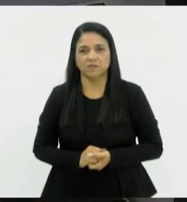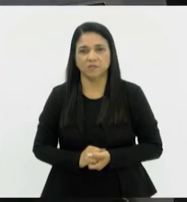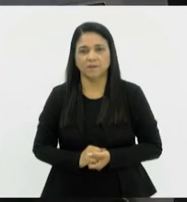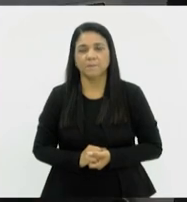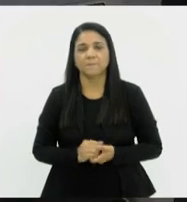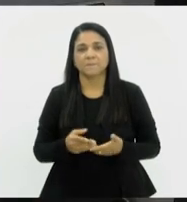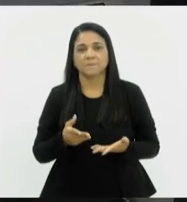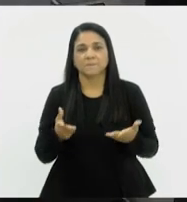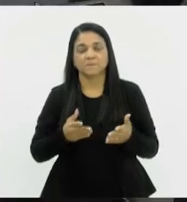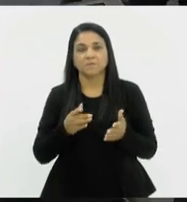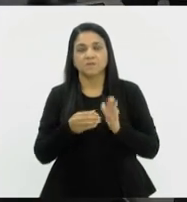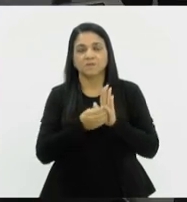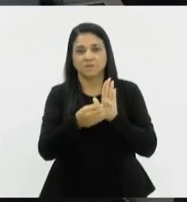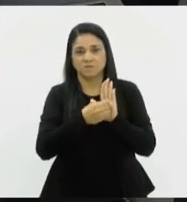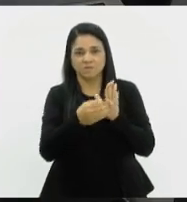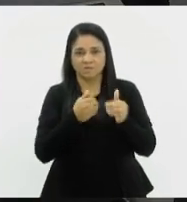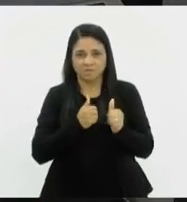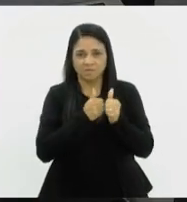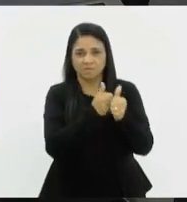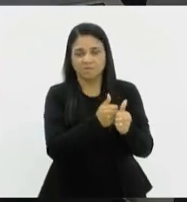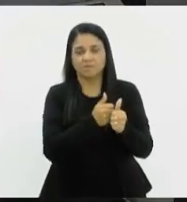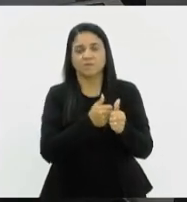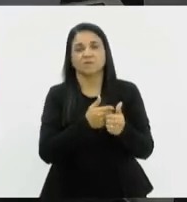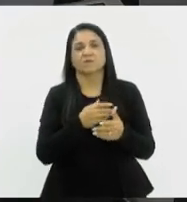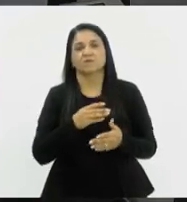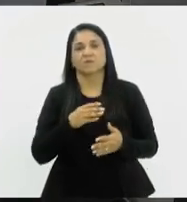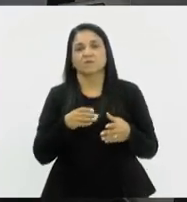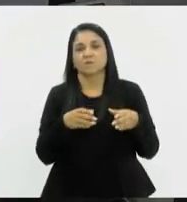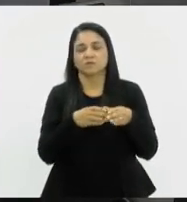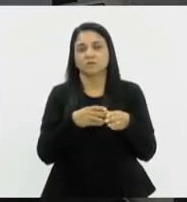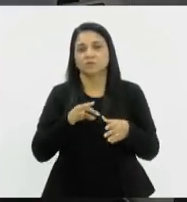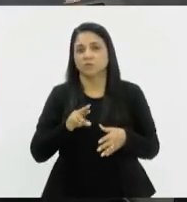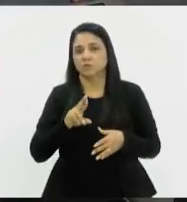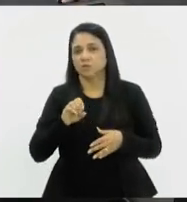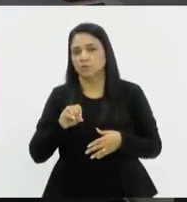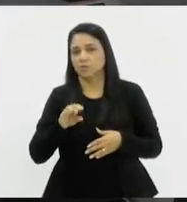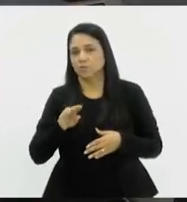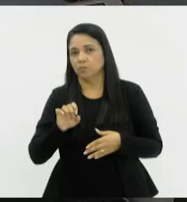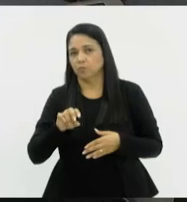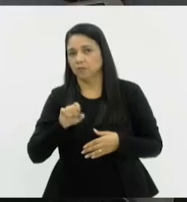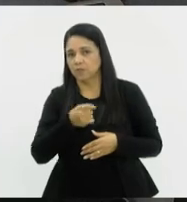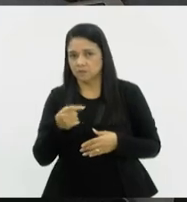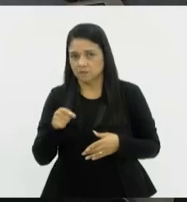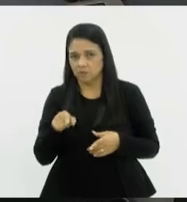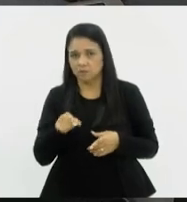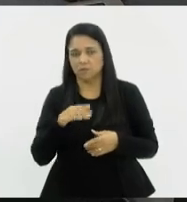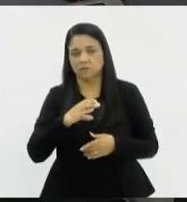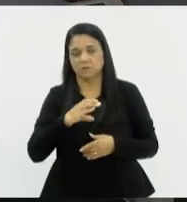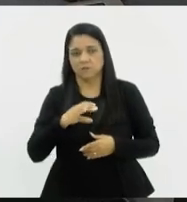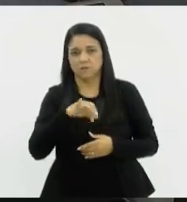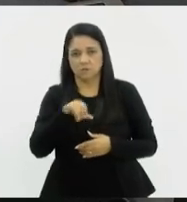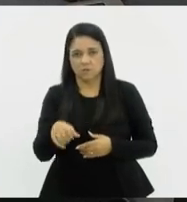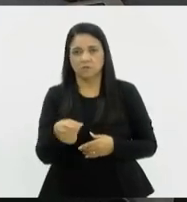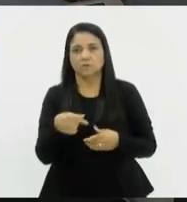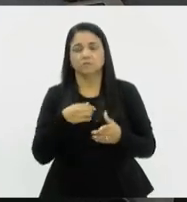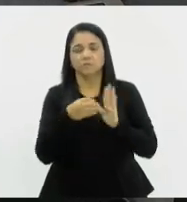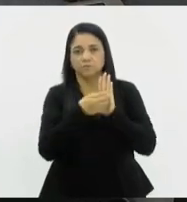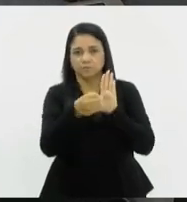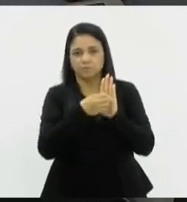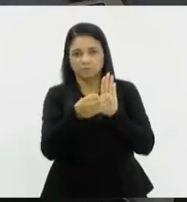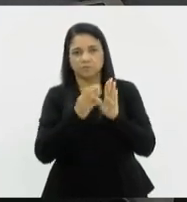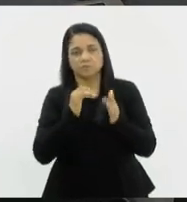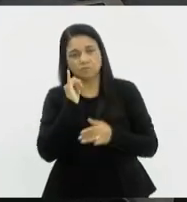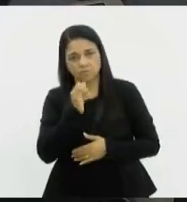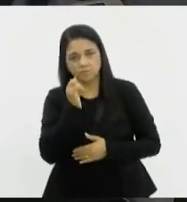Acompanho o parecer da Comissão de Tributação, favorável com o parecer da CCJ. Muito obrigado, deputado Luiz Paulo. Com os pareceres emitidos,